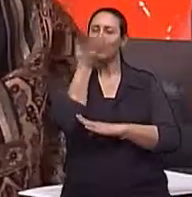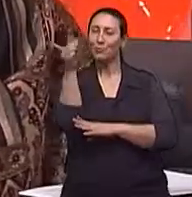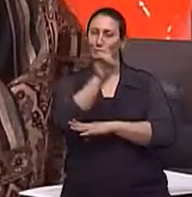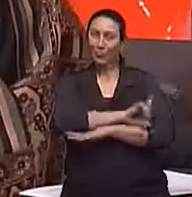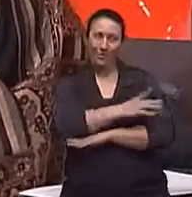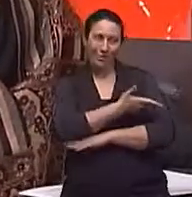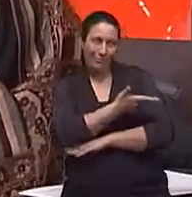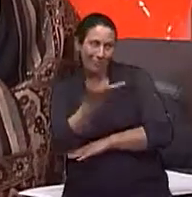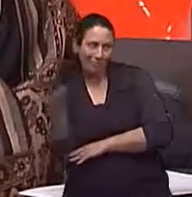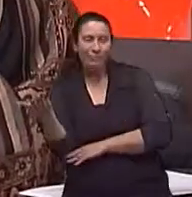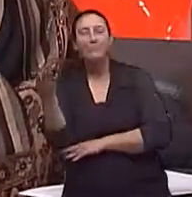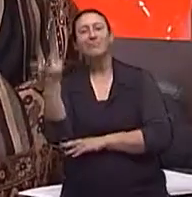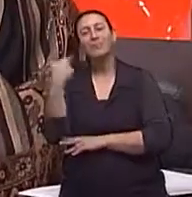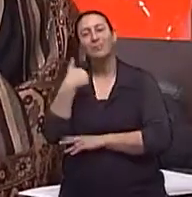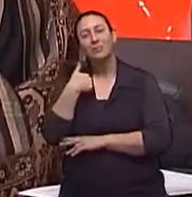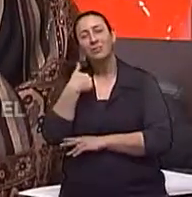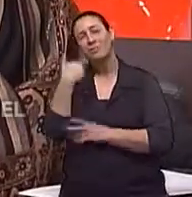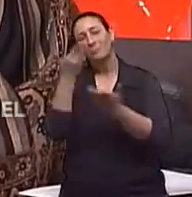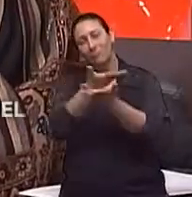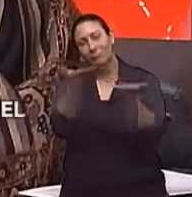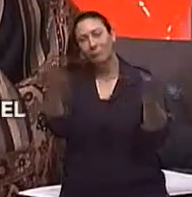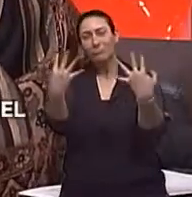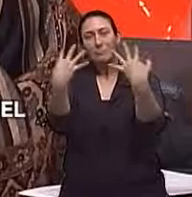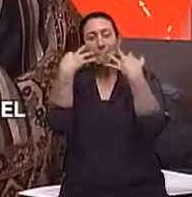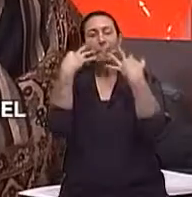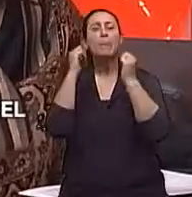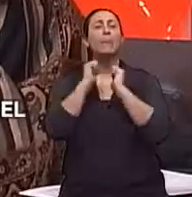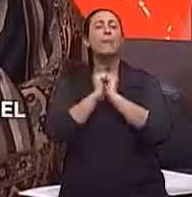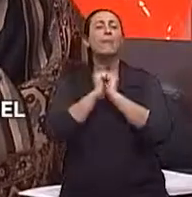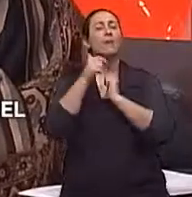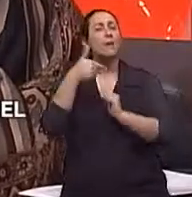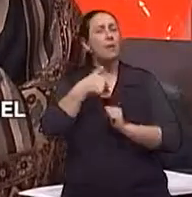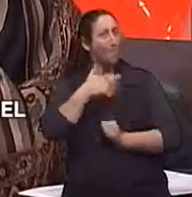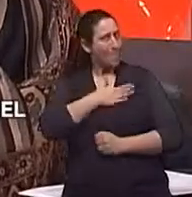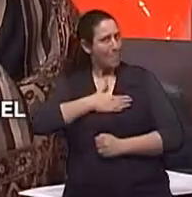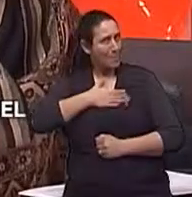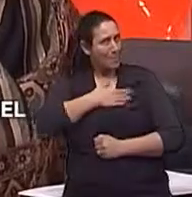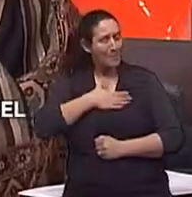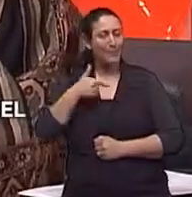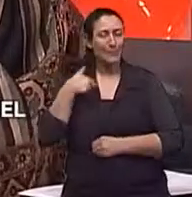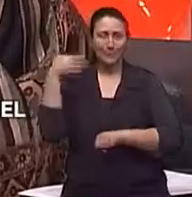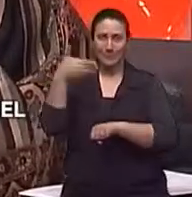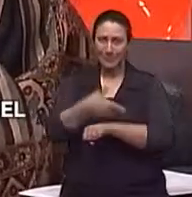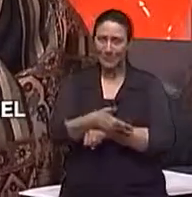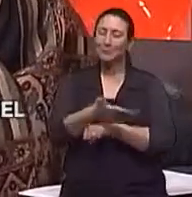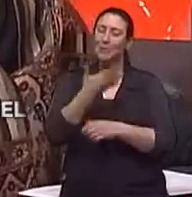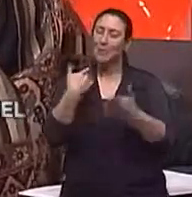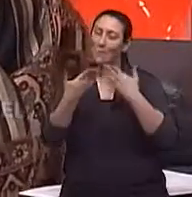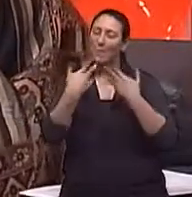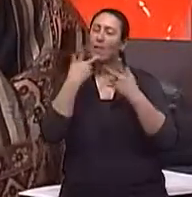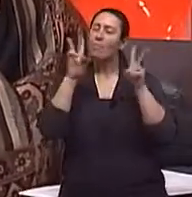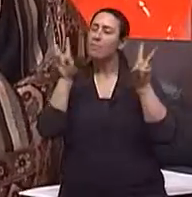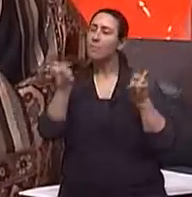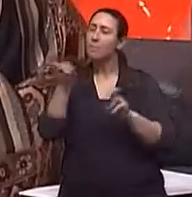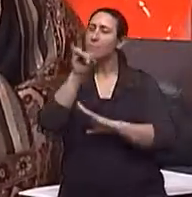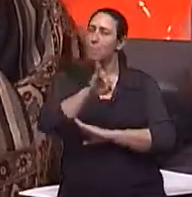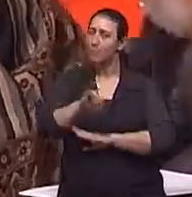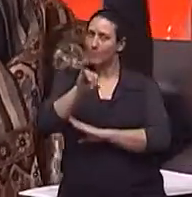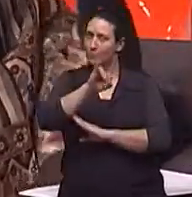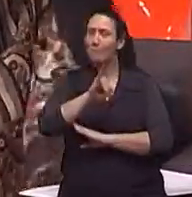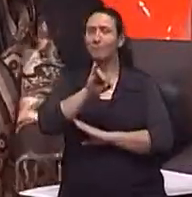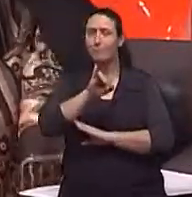todas EA todos que estão aí nos assistindo é um prazer poder estar aqui na TV falando de um tema tão